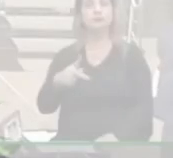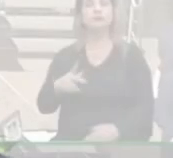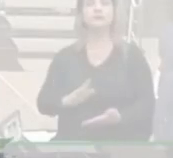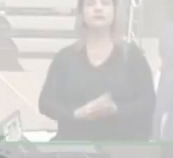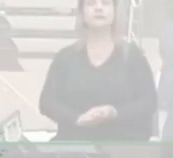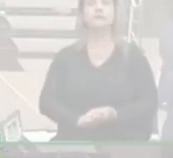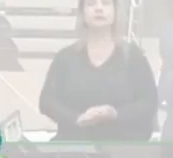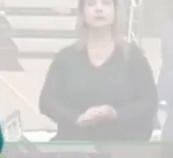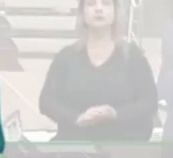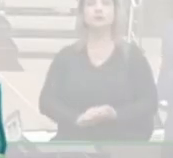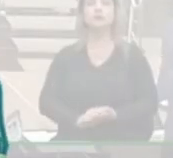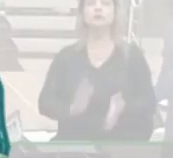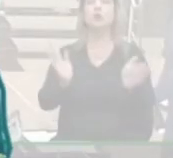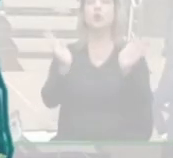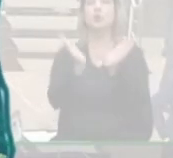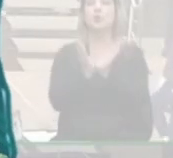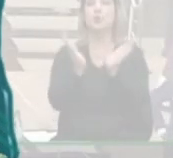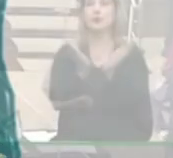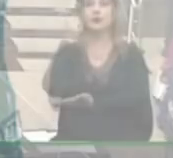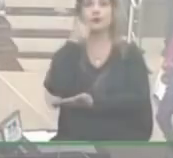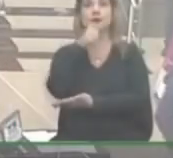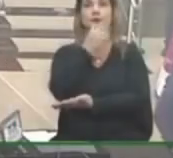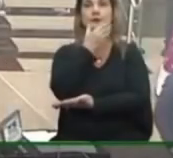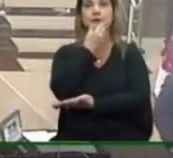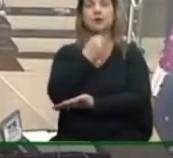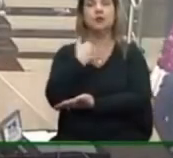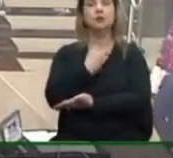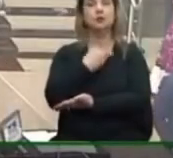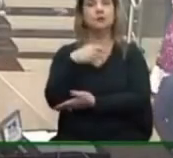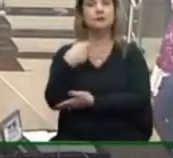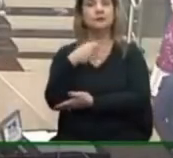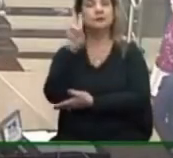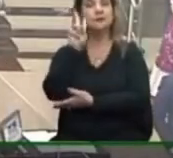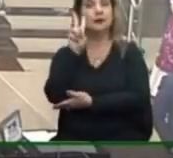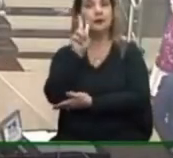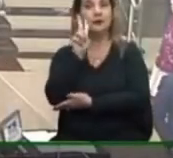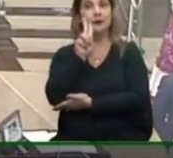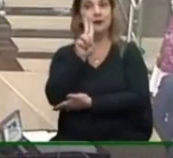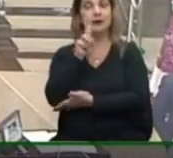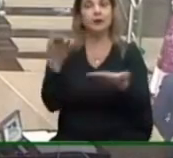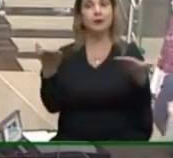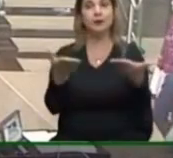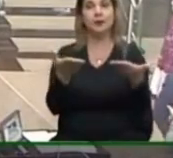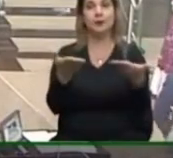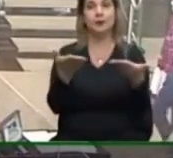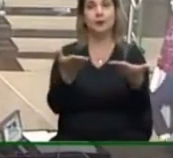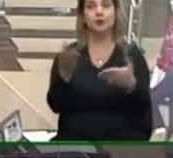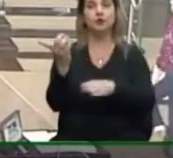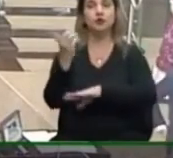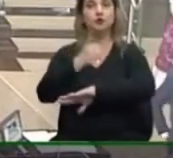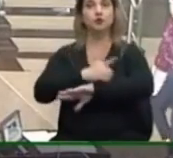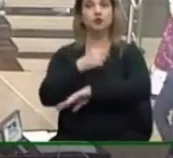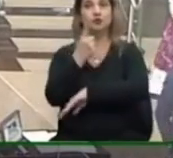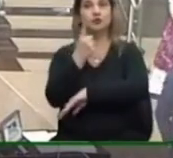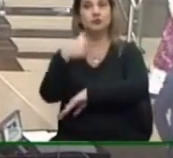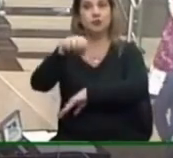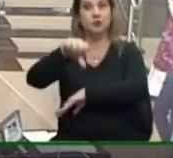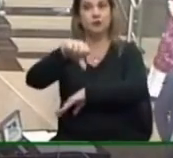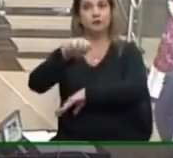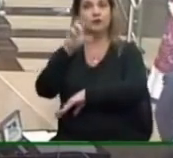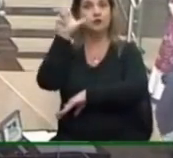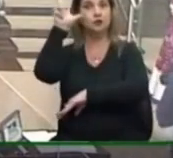Olá colegas deputados deputados nós temos que lembrar que hoje Dezenove de